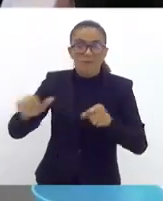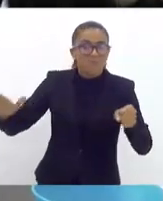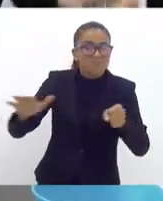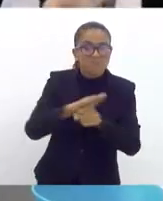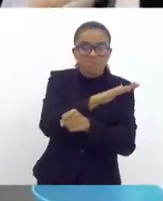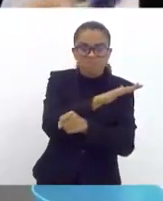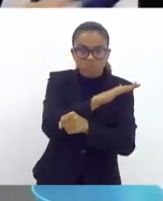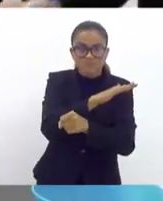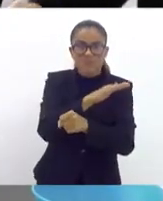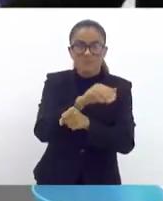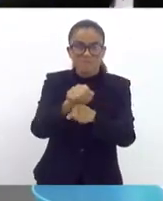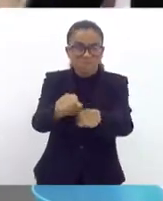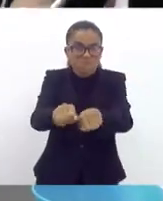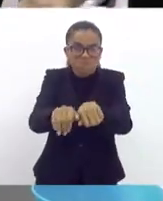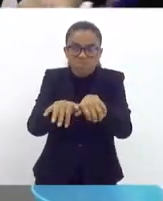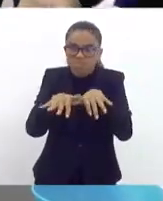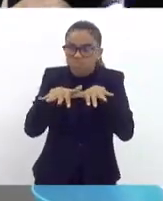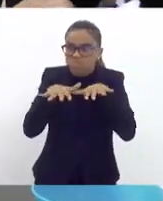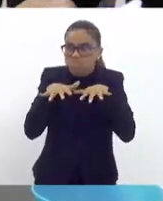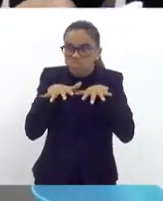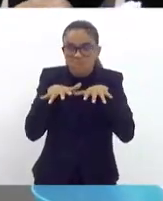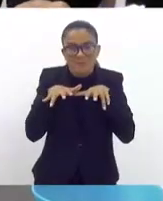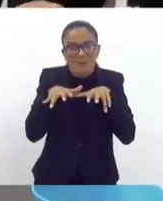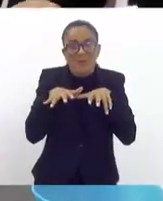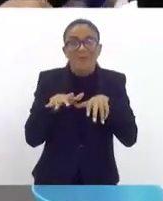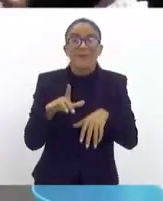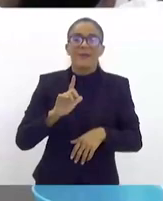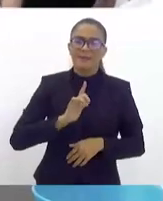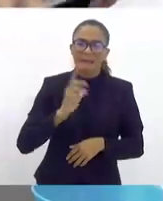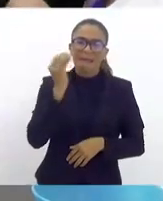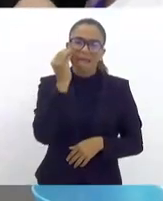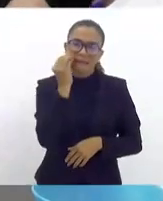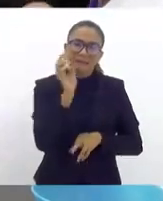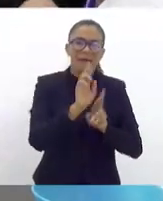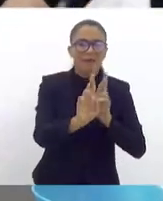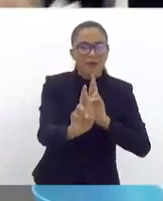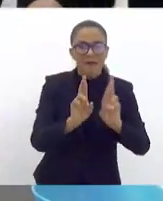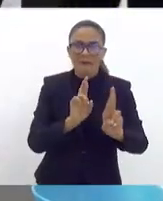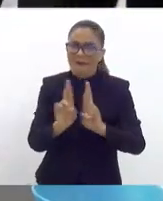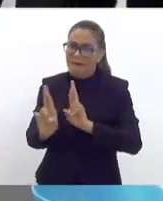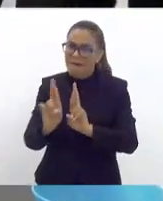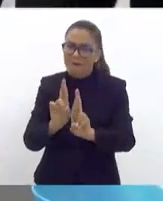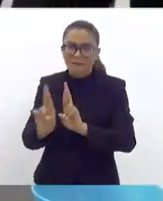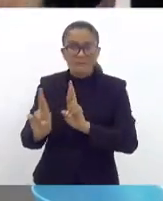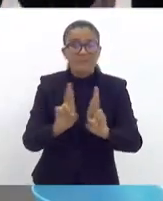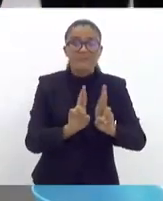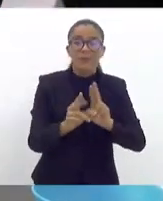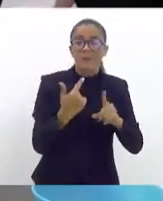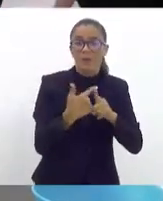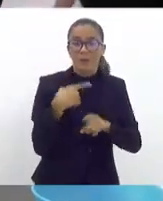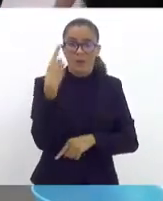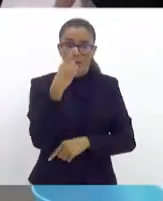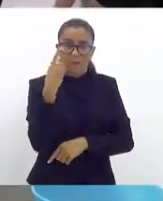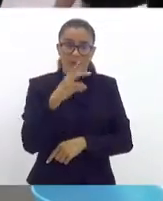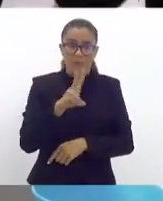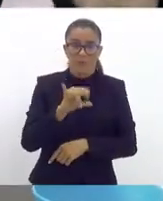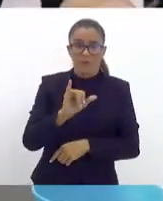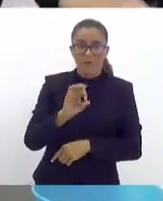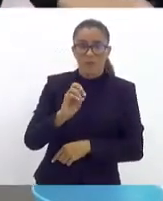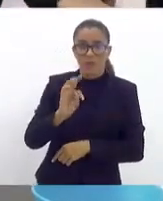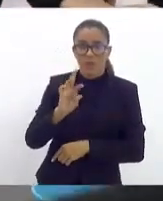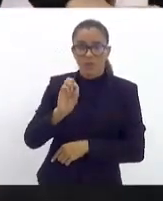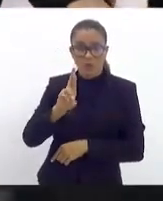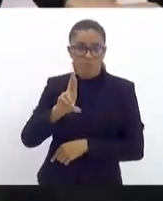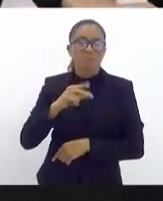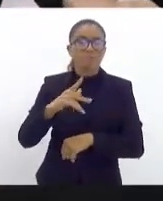que é um problema bom né E a gente tem tentado responder de pronto o deputado Victor Júnior nos